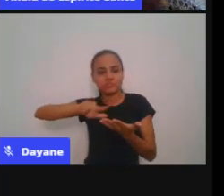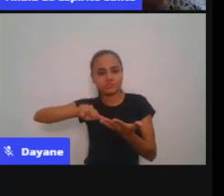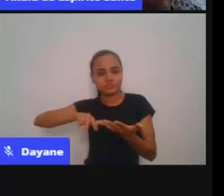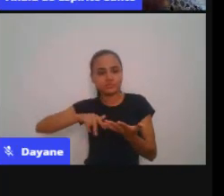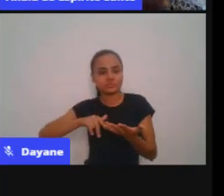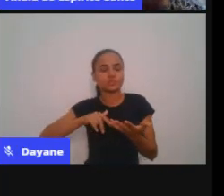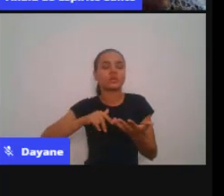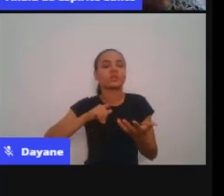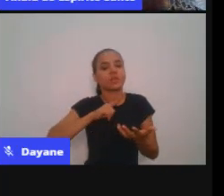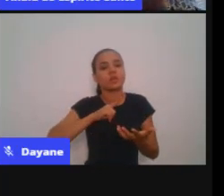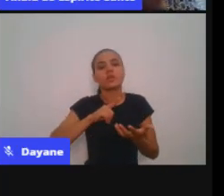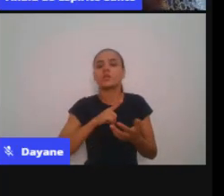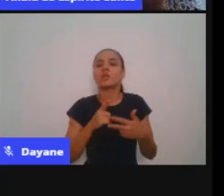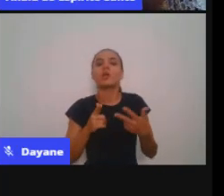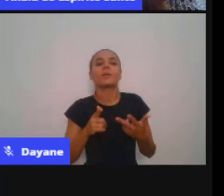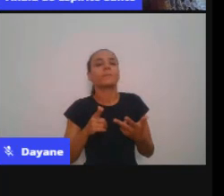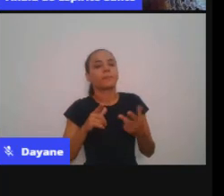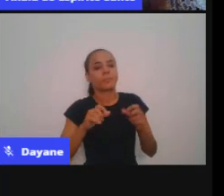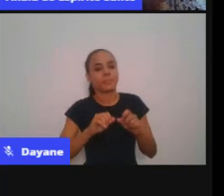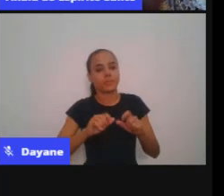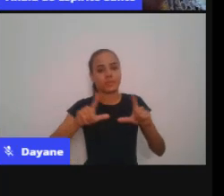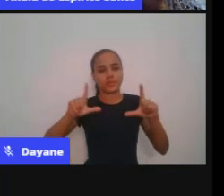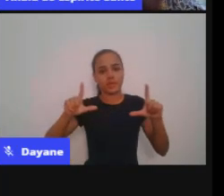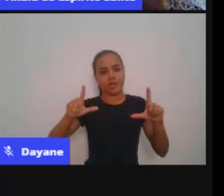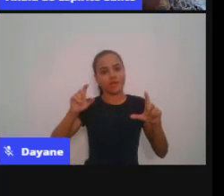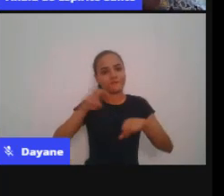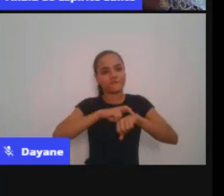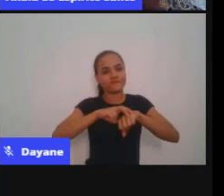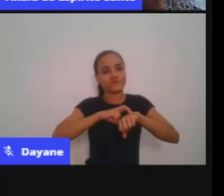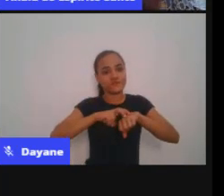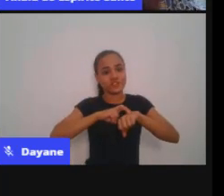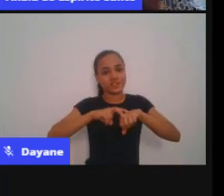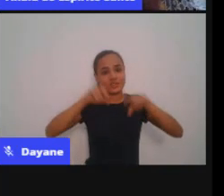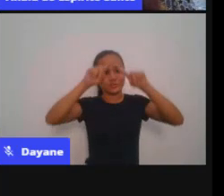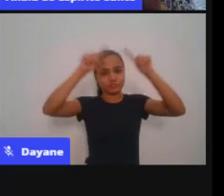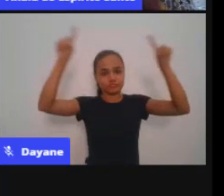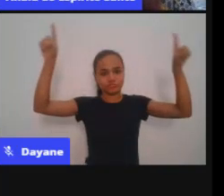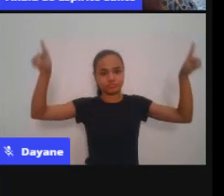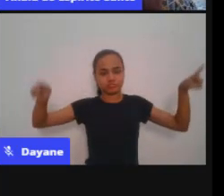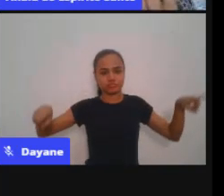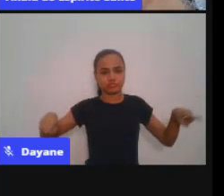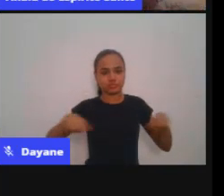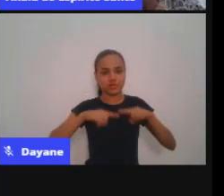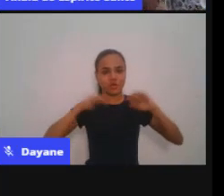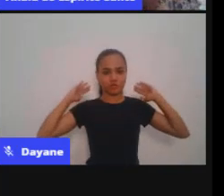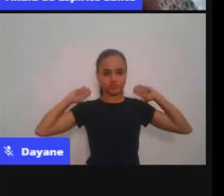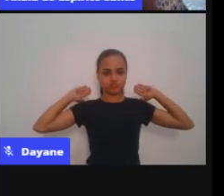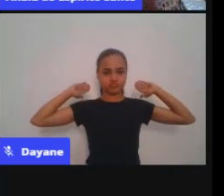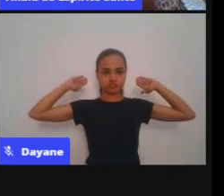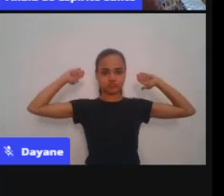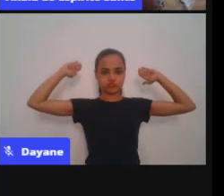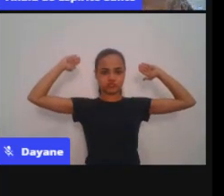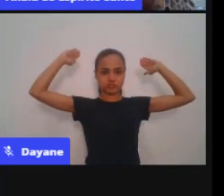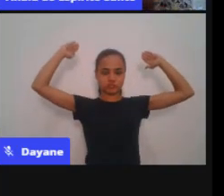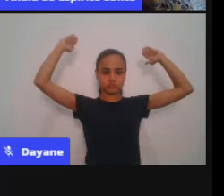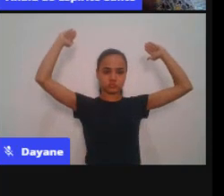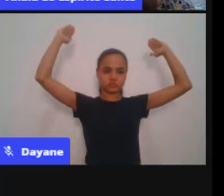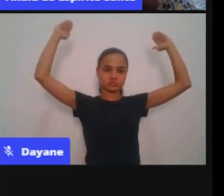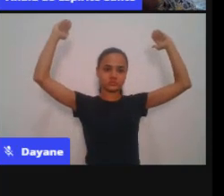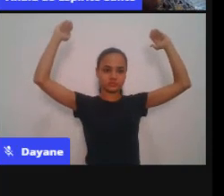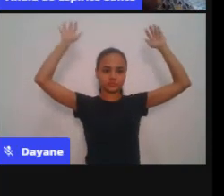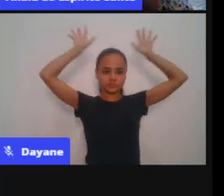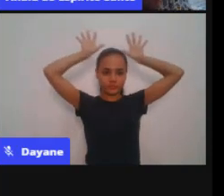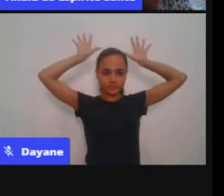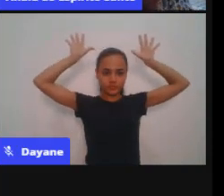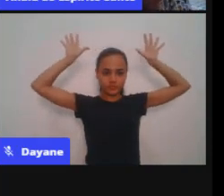verde tem essa função. Só que, às vezes, a gente não tem essa tela verde na nossa casa para a gente poder limpar essa